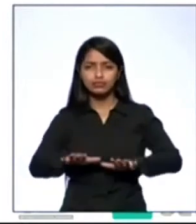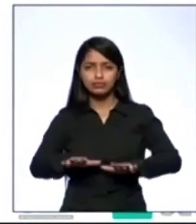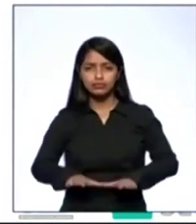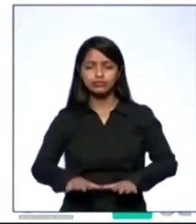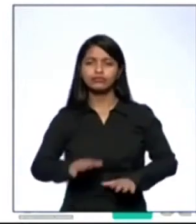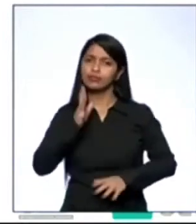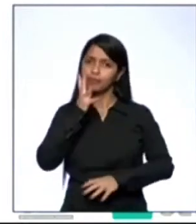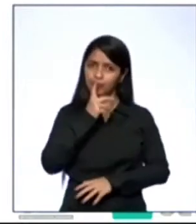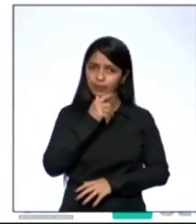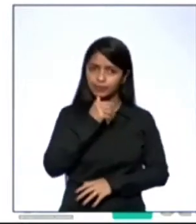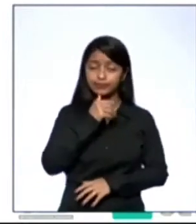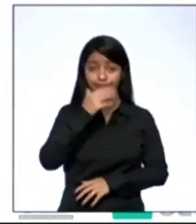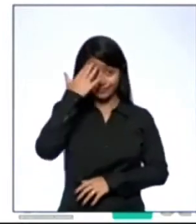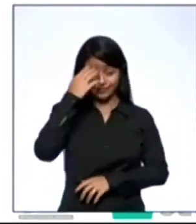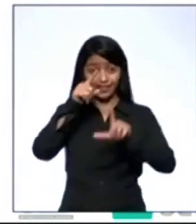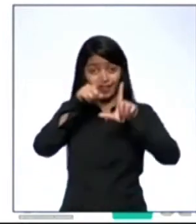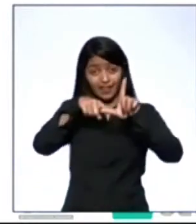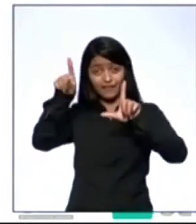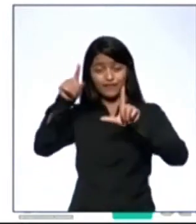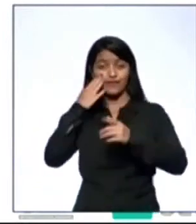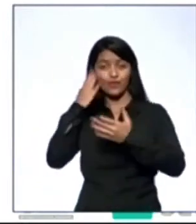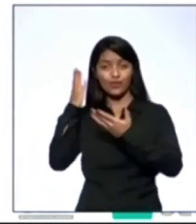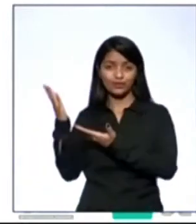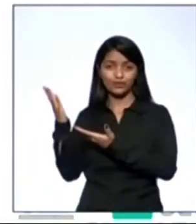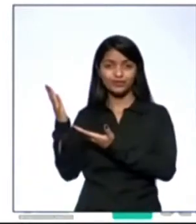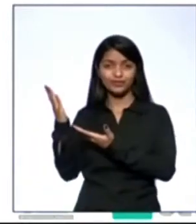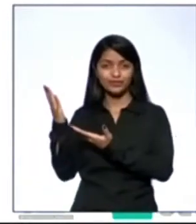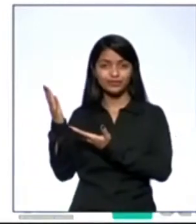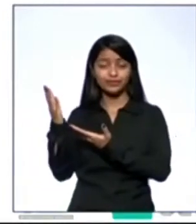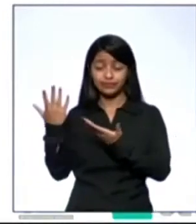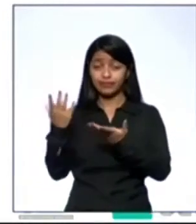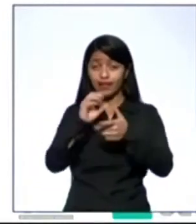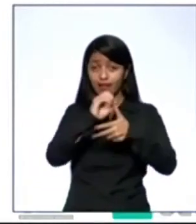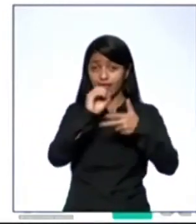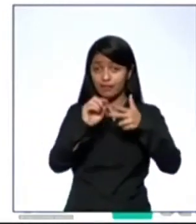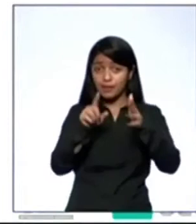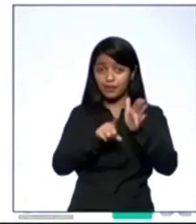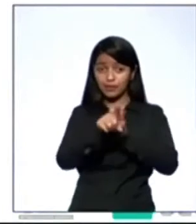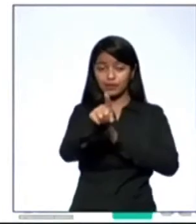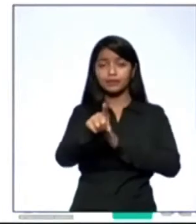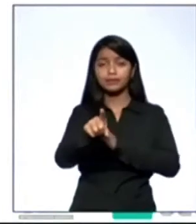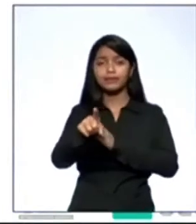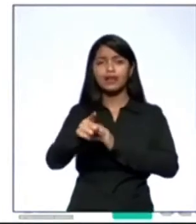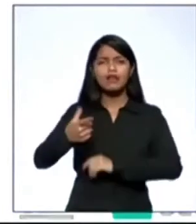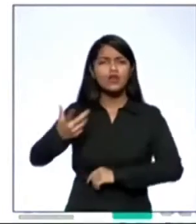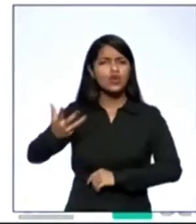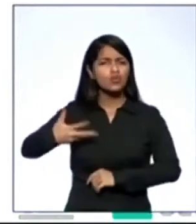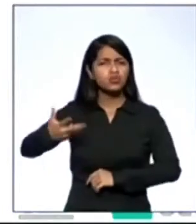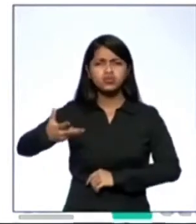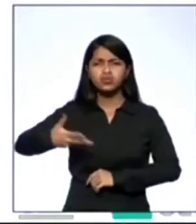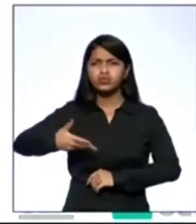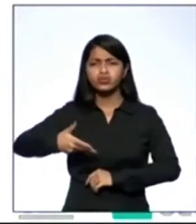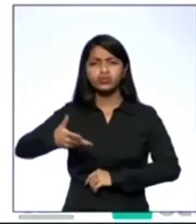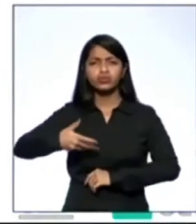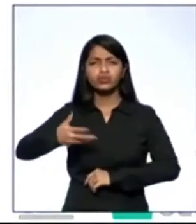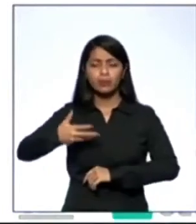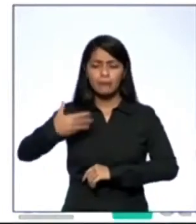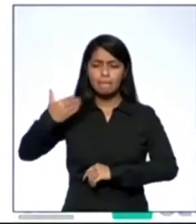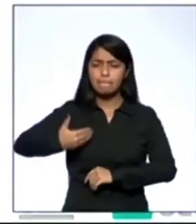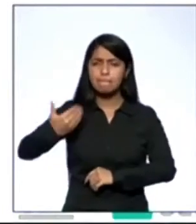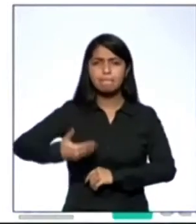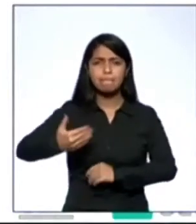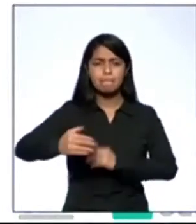está mostrando isso. E o autor do Enem perguntava em que intervalo de tempo a velocidade é aproximadamente